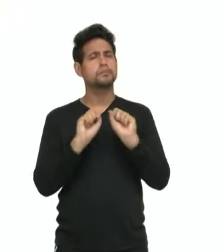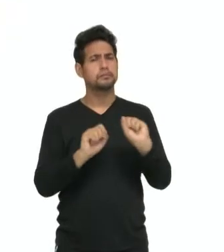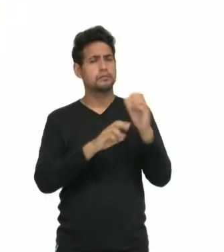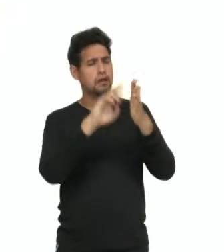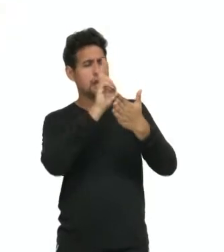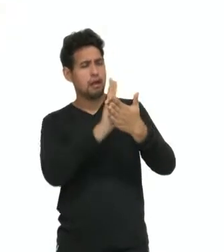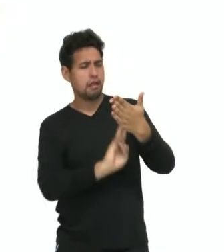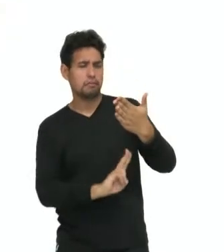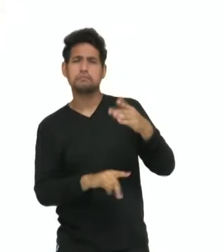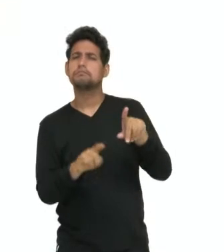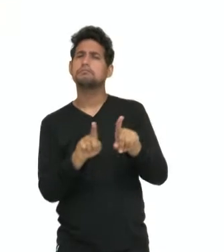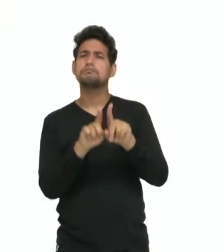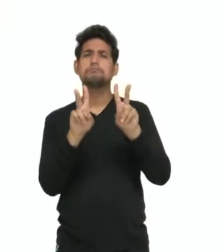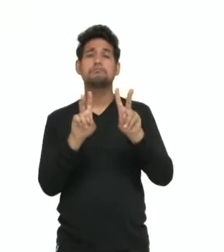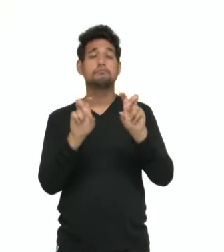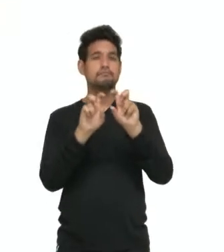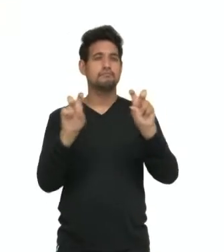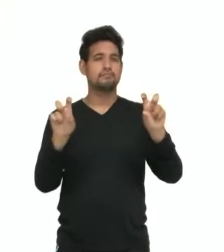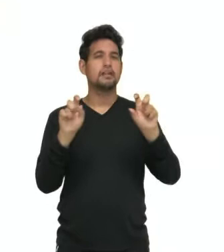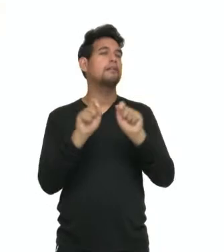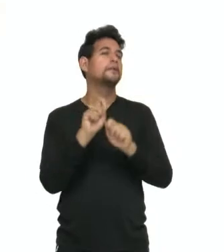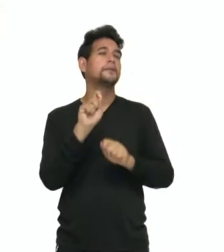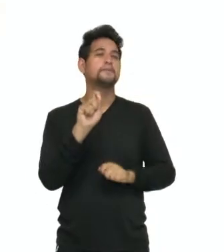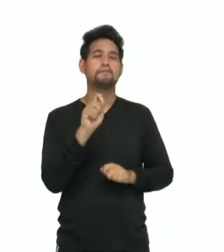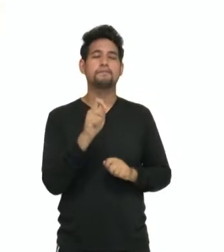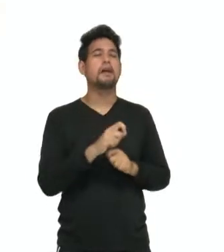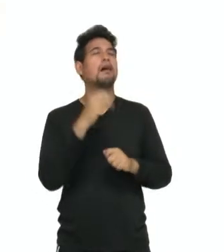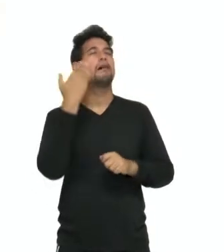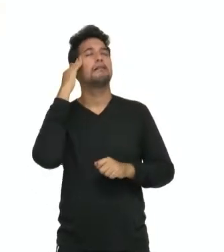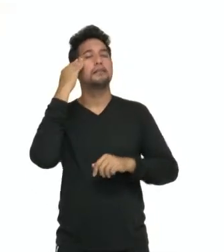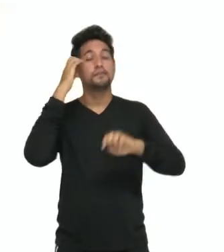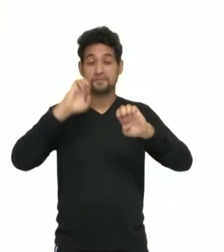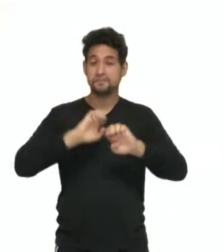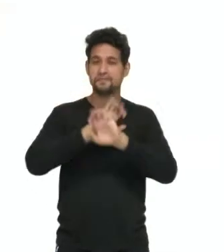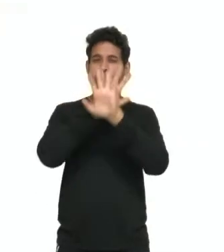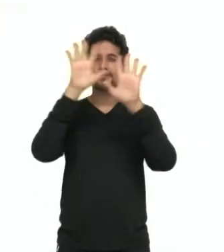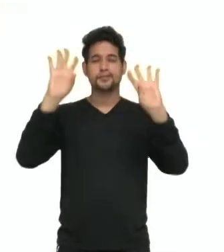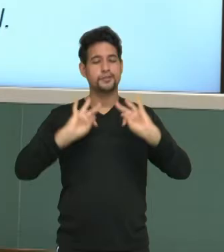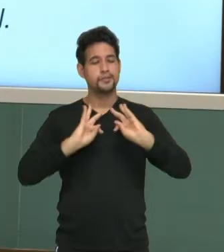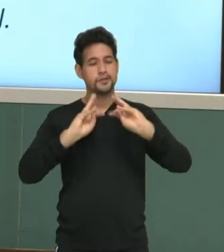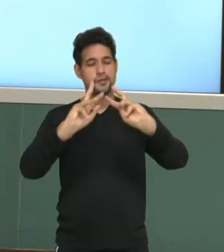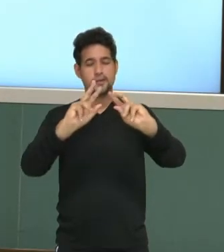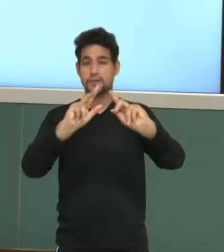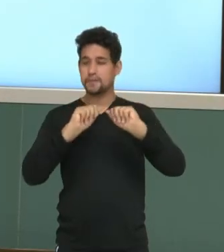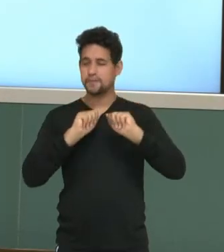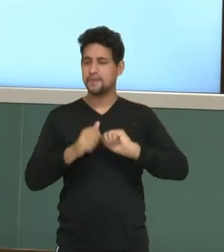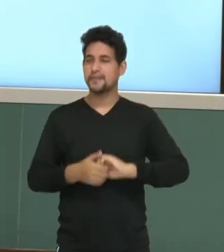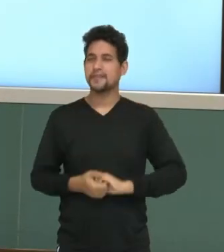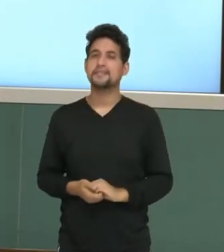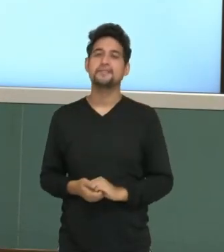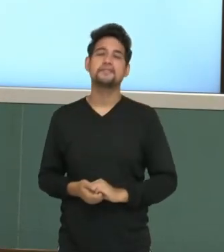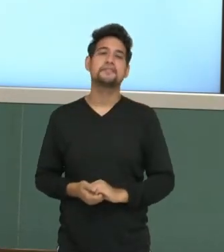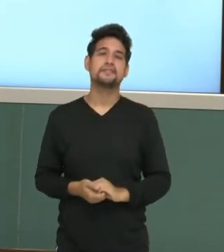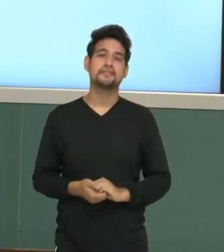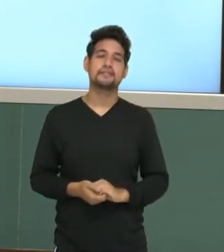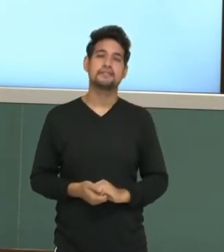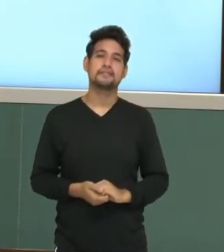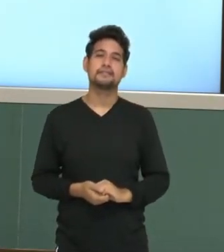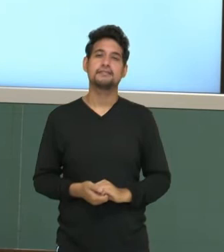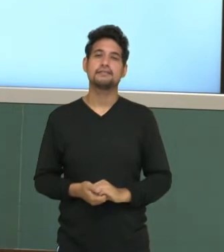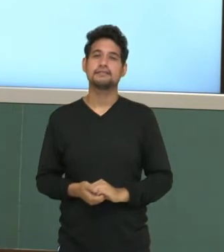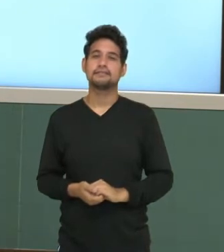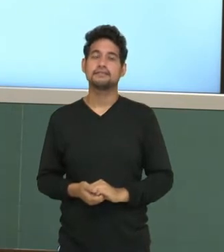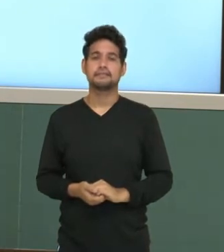leitura, né, do site e você vai fazer a interpretação, a leitura de todas as informações. Bom,